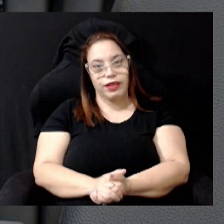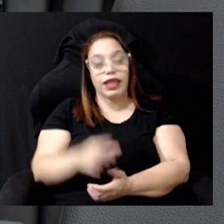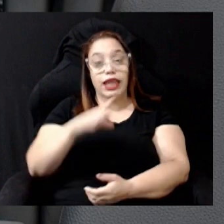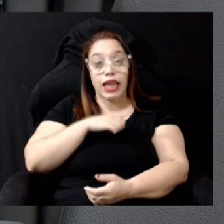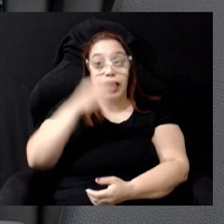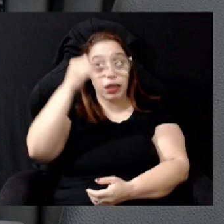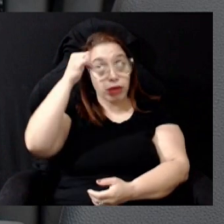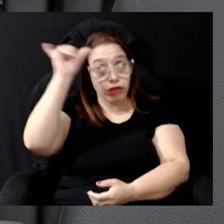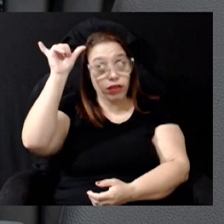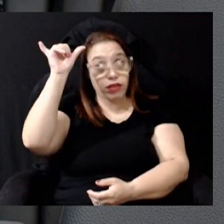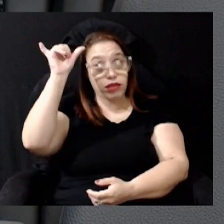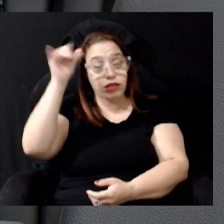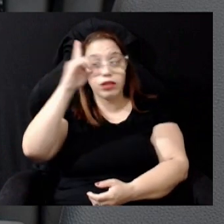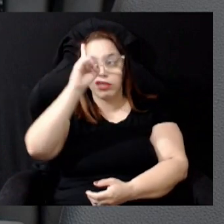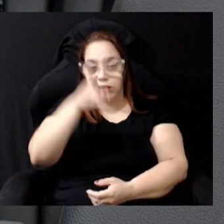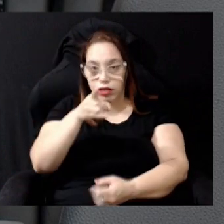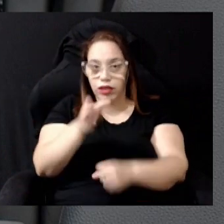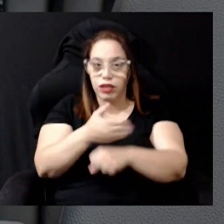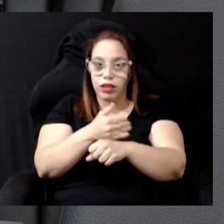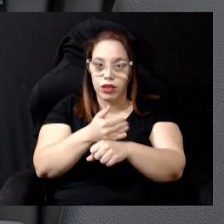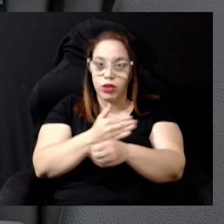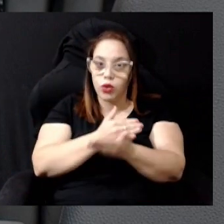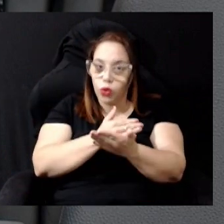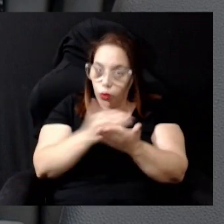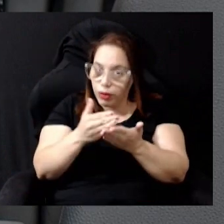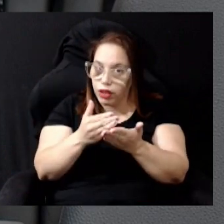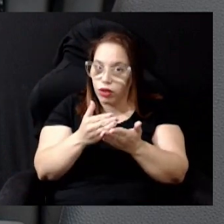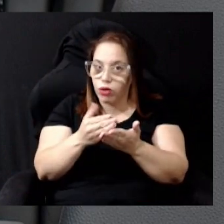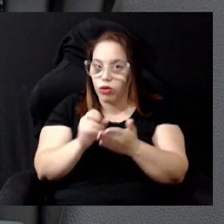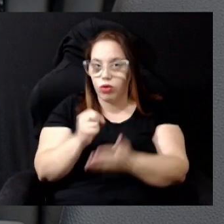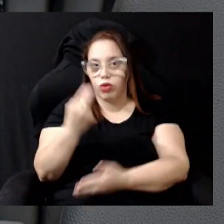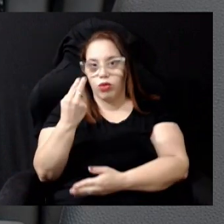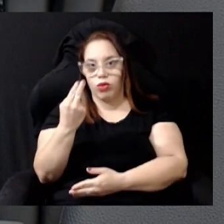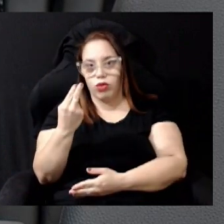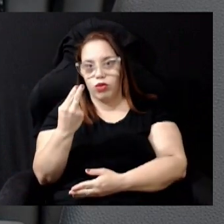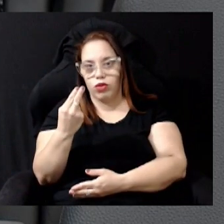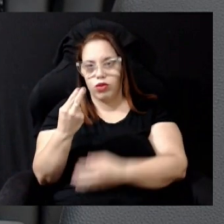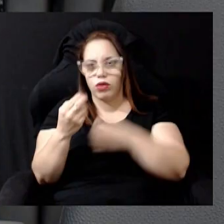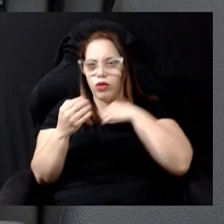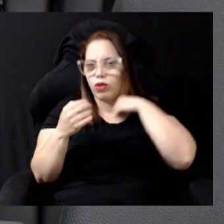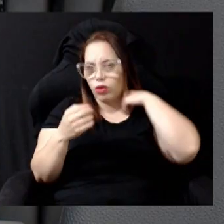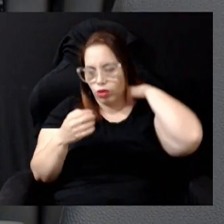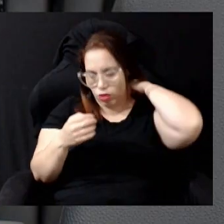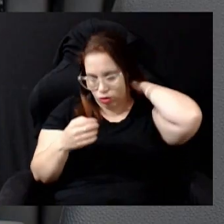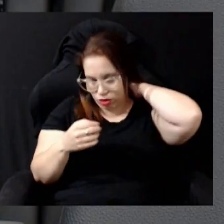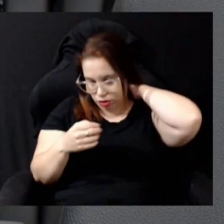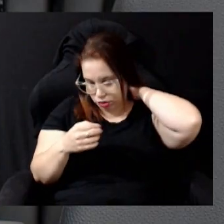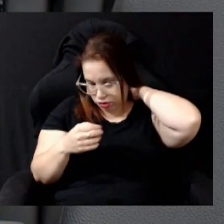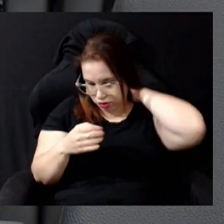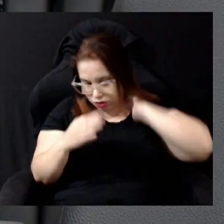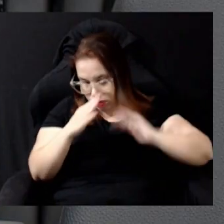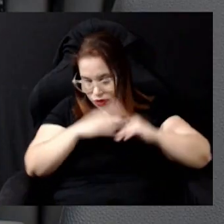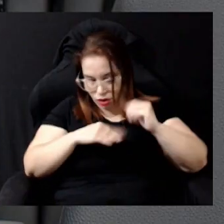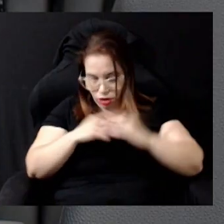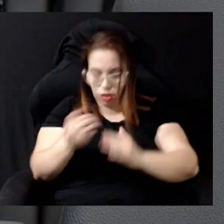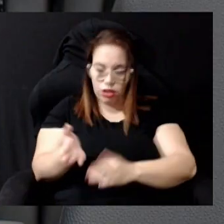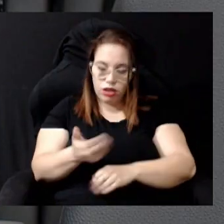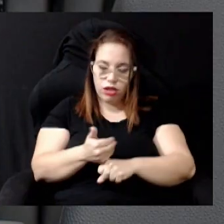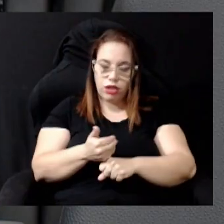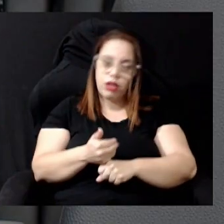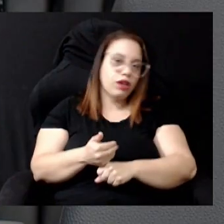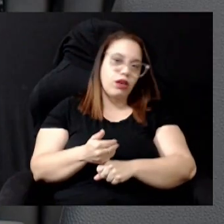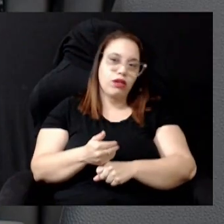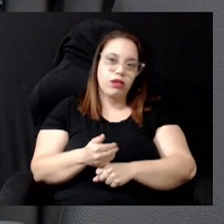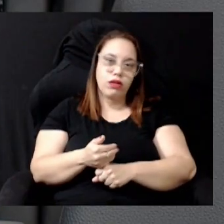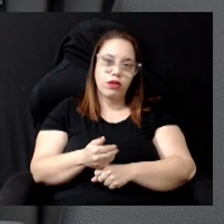esse diagnóstico logo no início, o tratamento fica muito mais simplificado. Seja nessa questão da doença de Chagas,